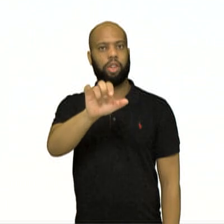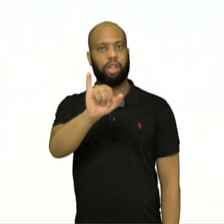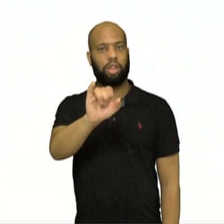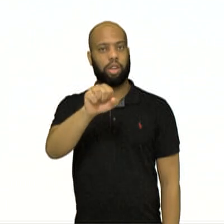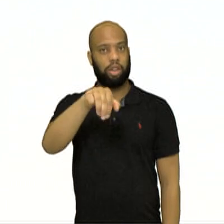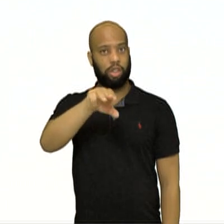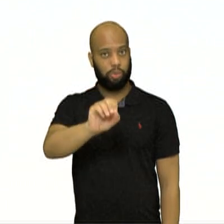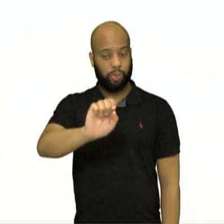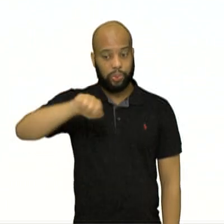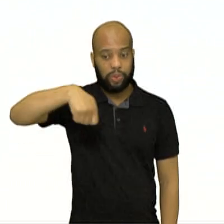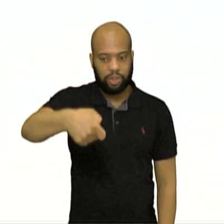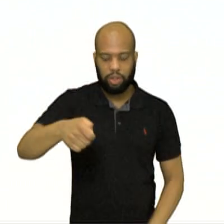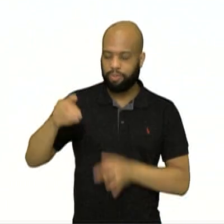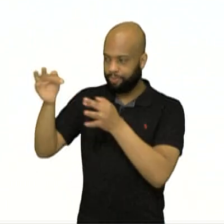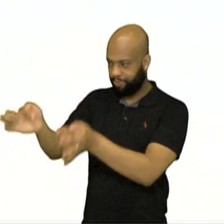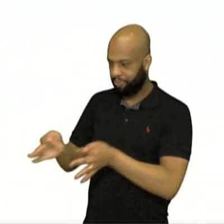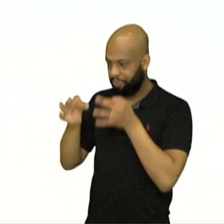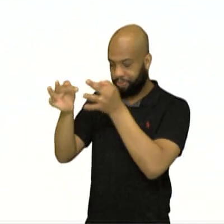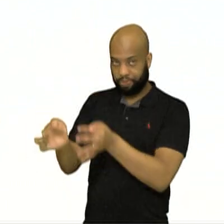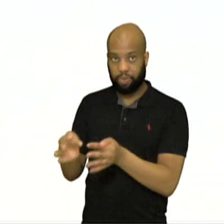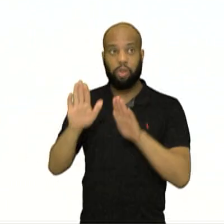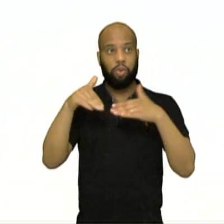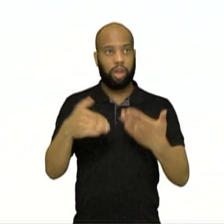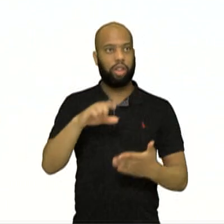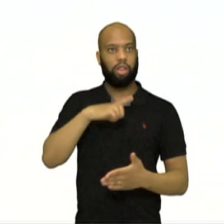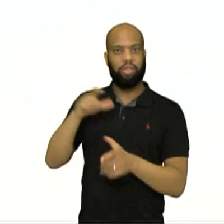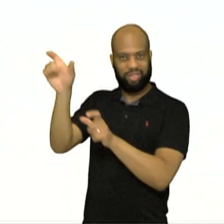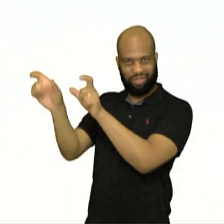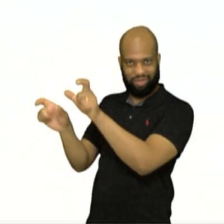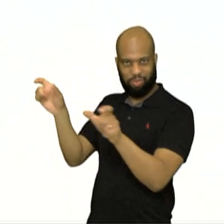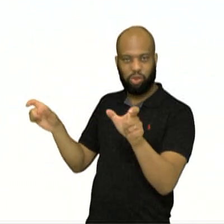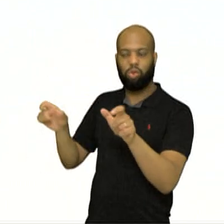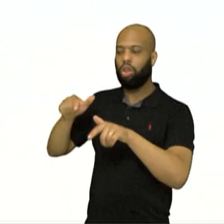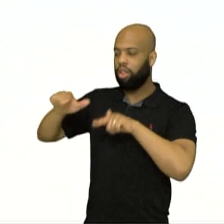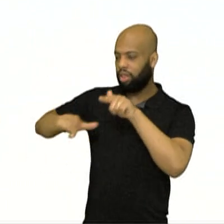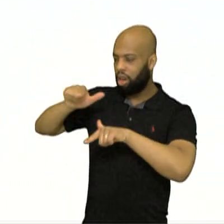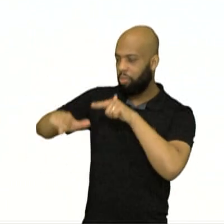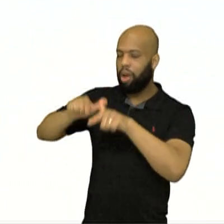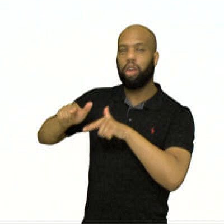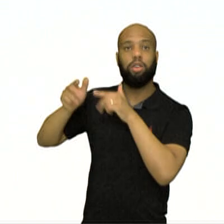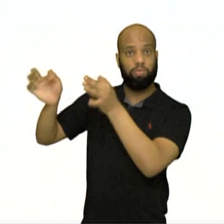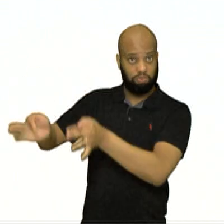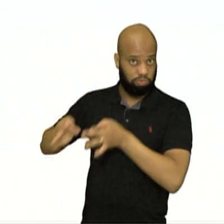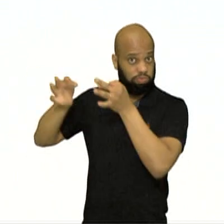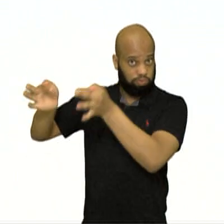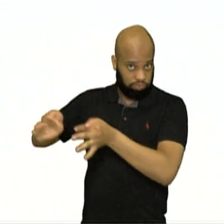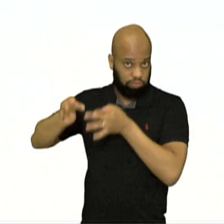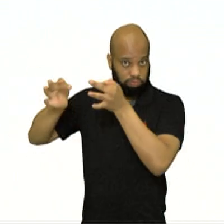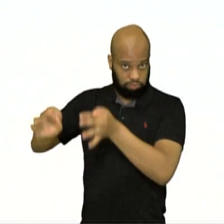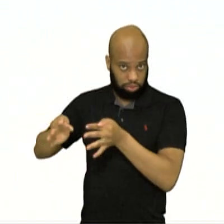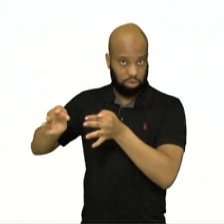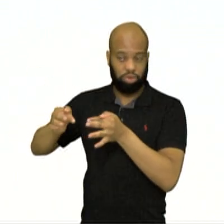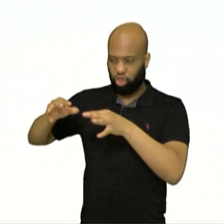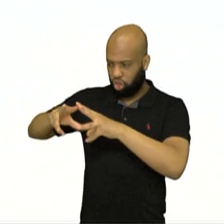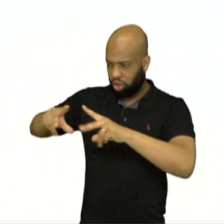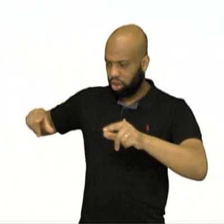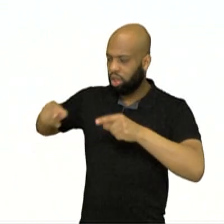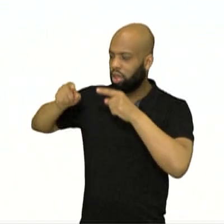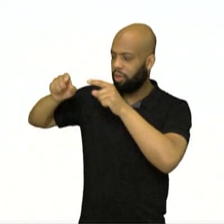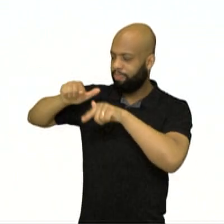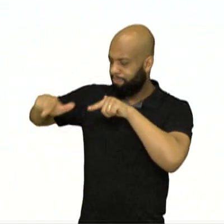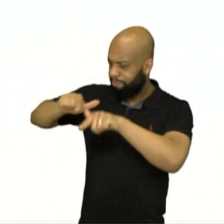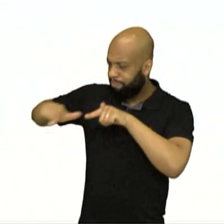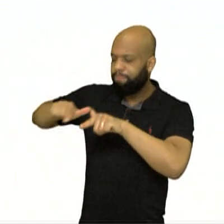gente tem uma imagem de pessoas, né, de camponeses, trabalhando em um desses feudos, né, em uma dessas porções de terra que a gente já